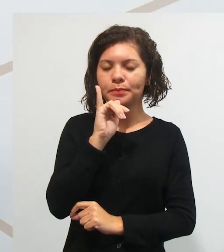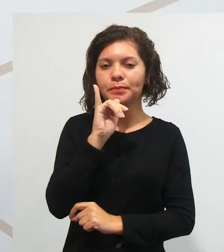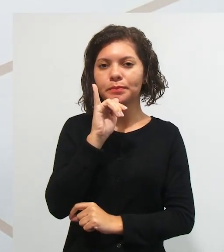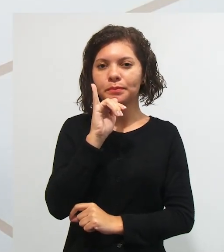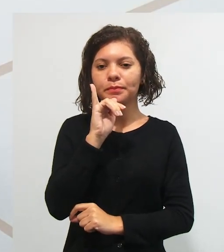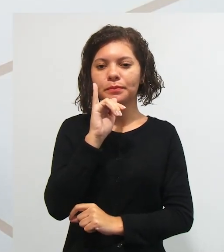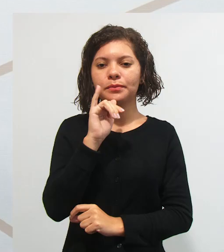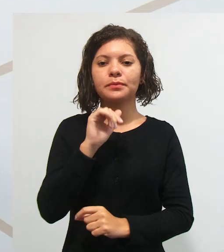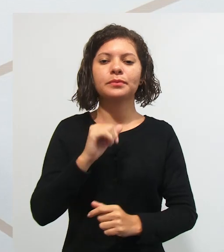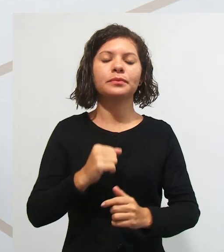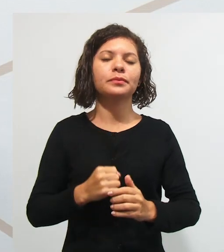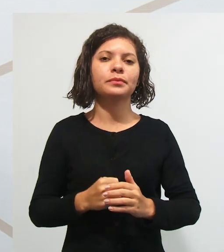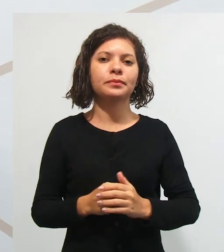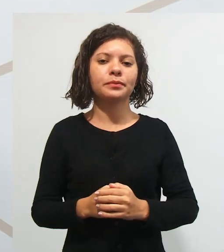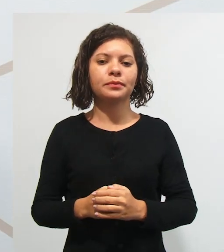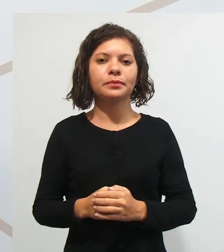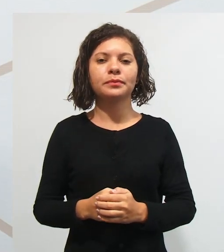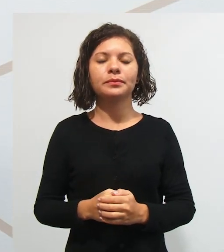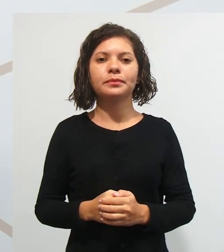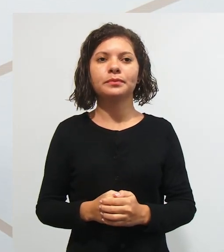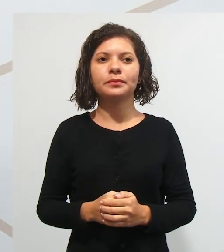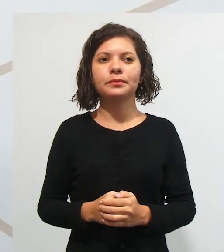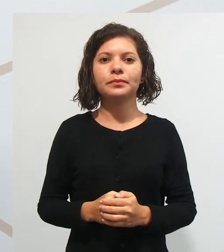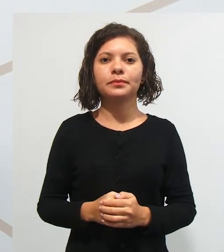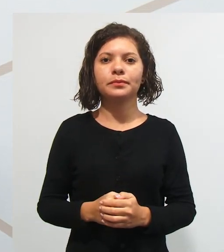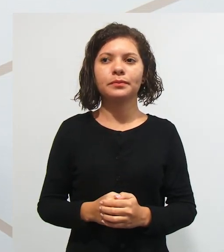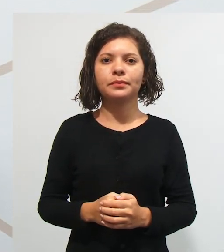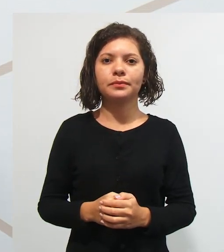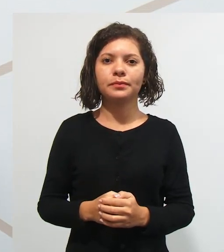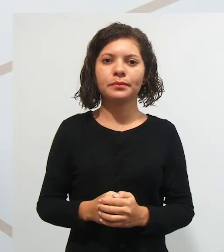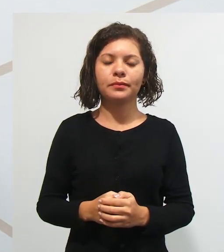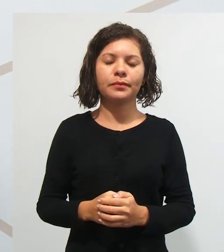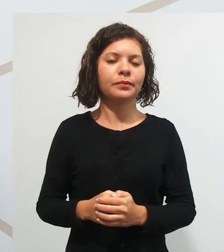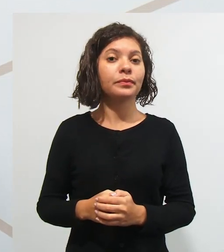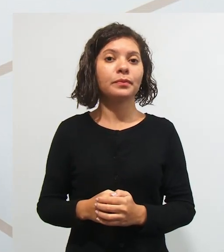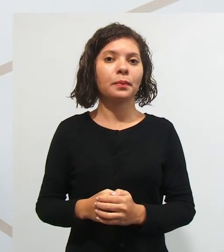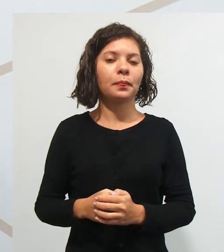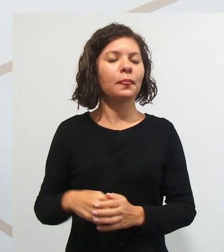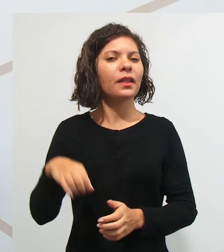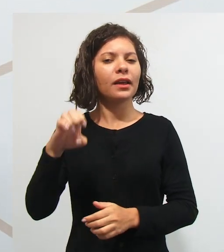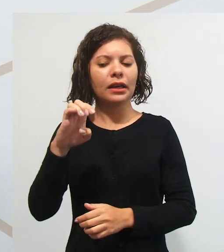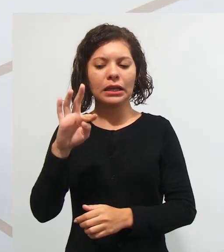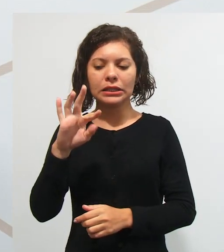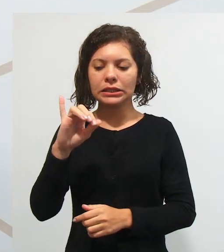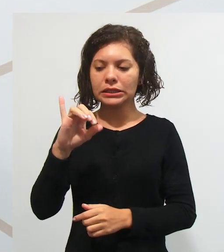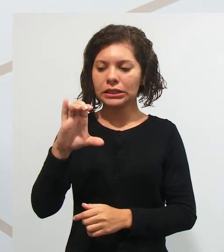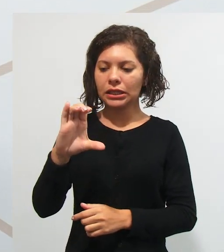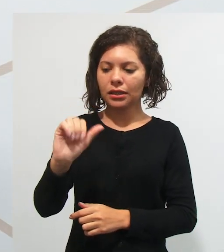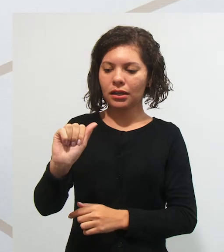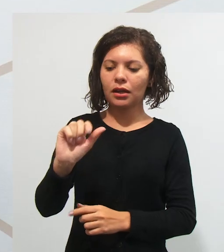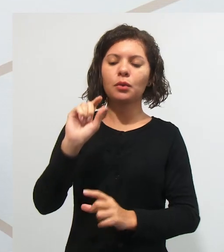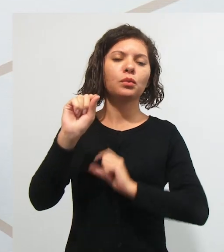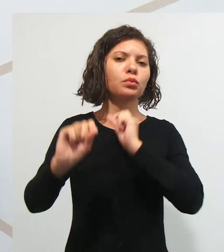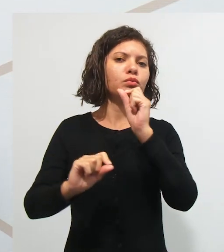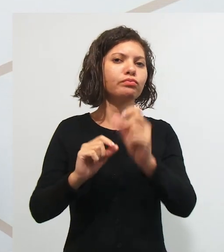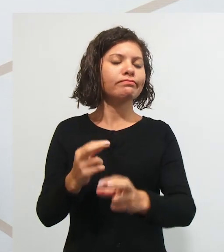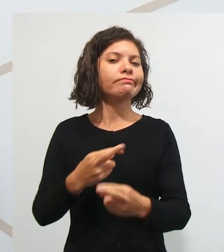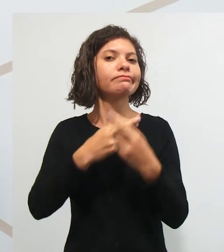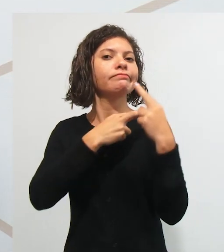que traga é a ética de responsabilidade de que essa curiosidade que foi